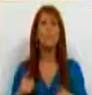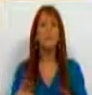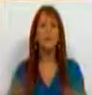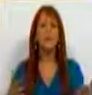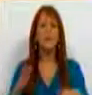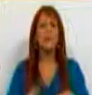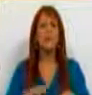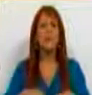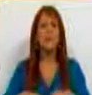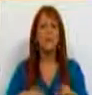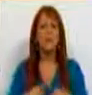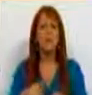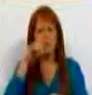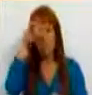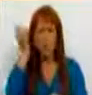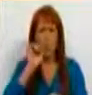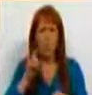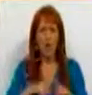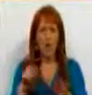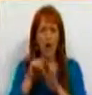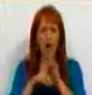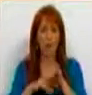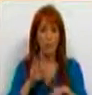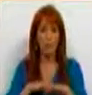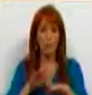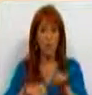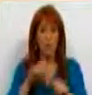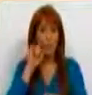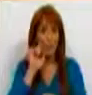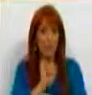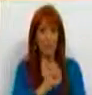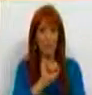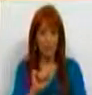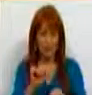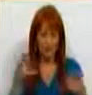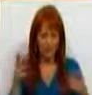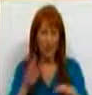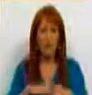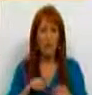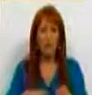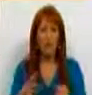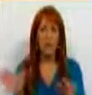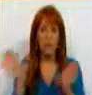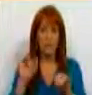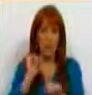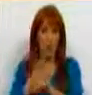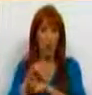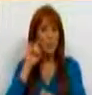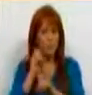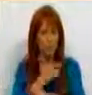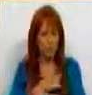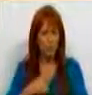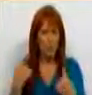precisamente porque desrespeitavam as normas relativas à prospeção. Quanto ao mais, a fiscalização tem sido